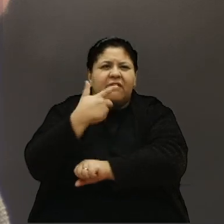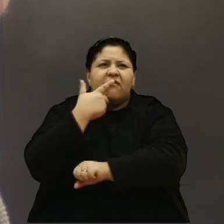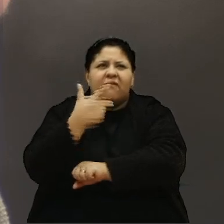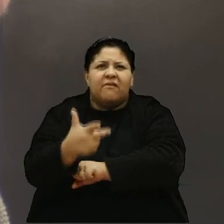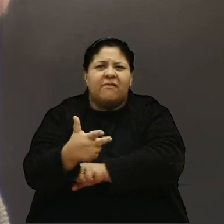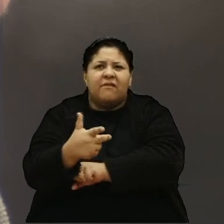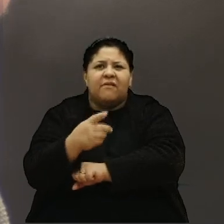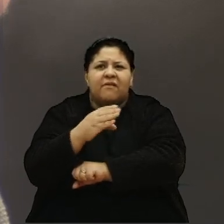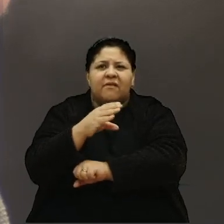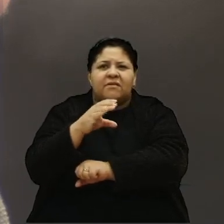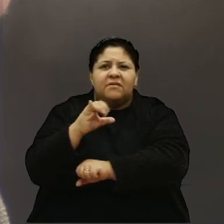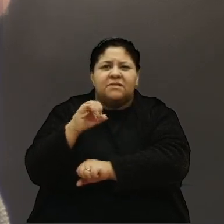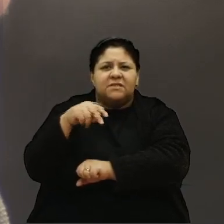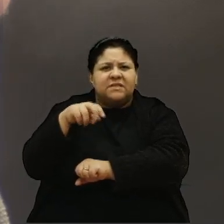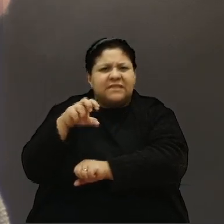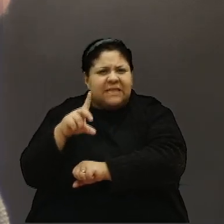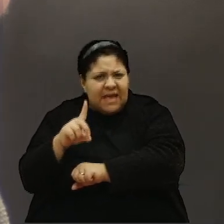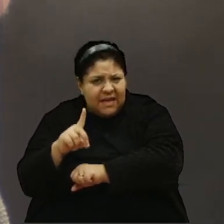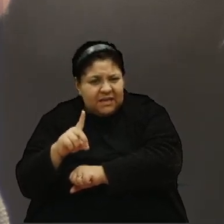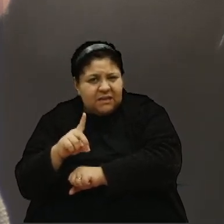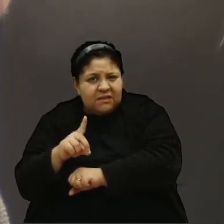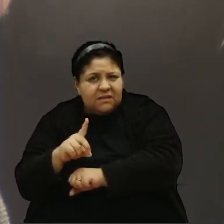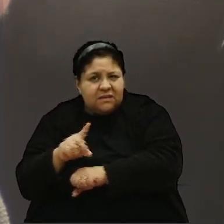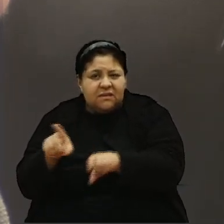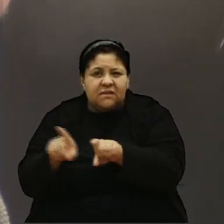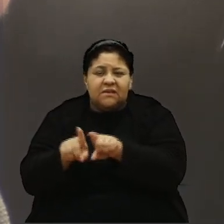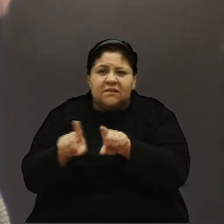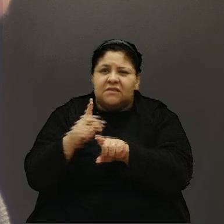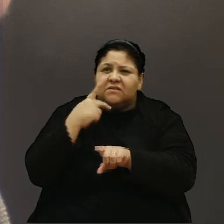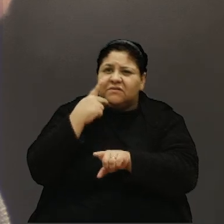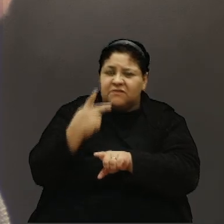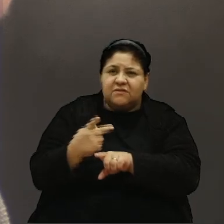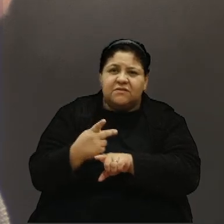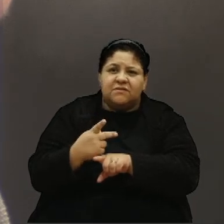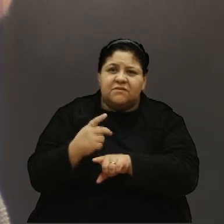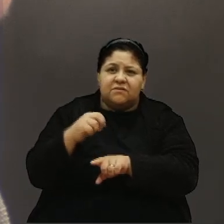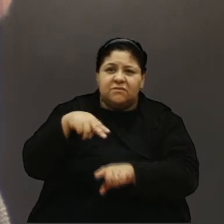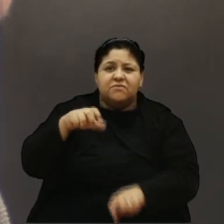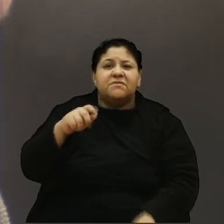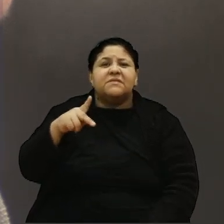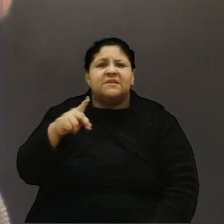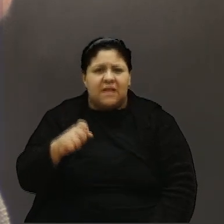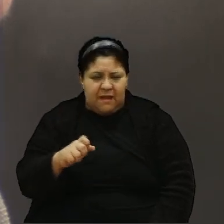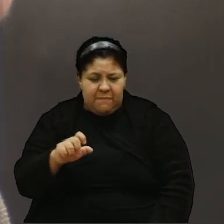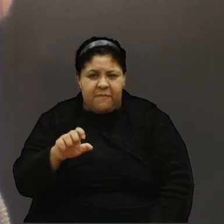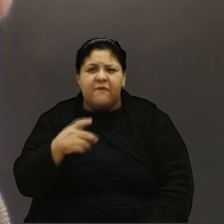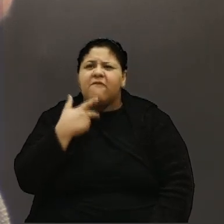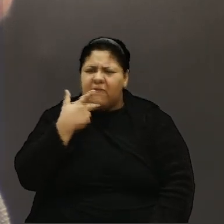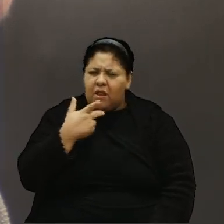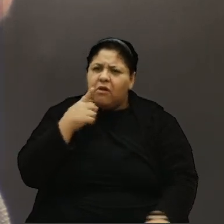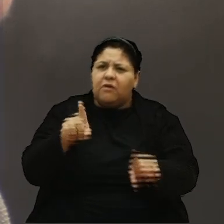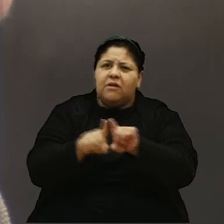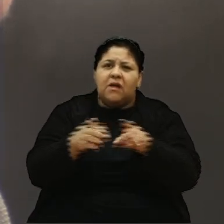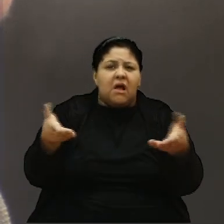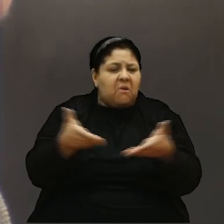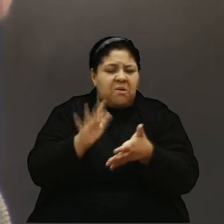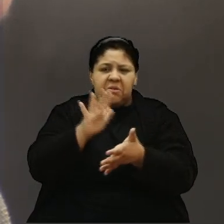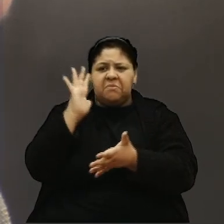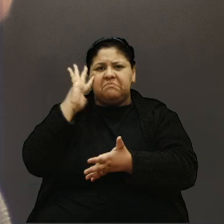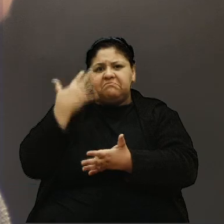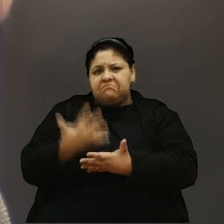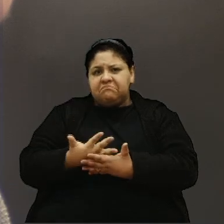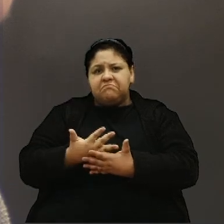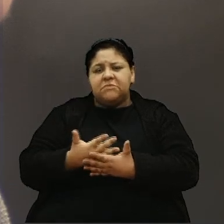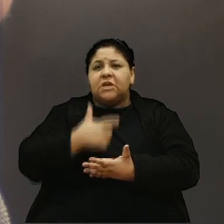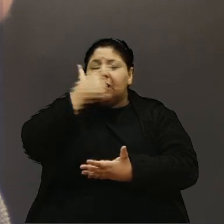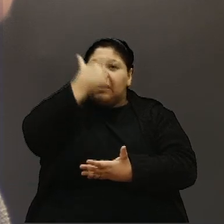o Cined, enfim, né? E inclusive ela citou o NAP, eu me lembro, e aí agora não está acontecendo, então